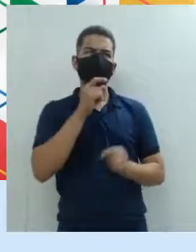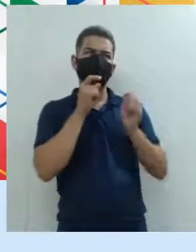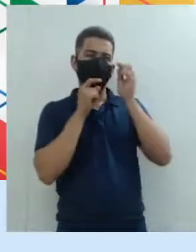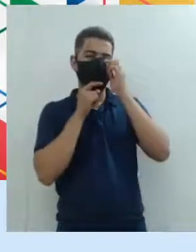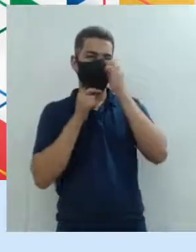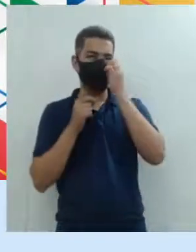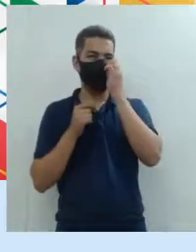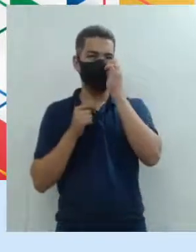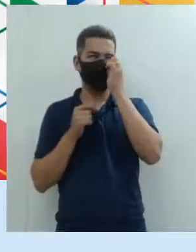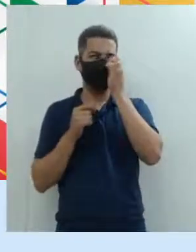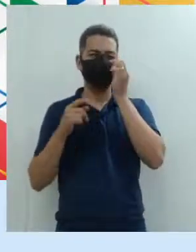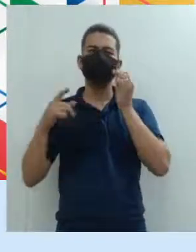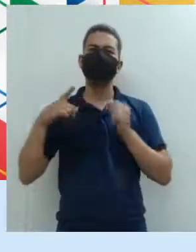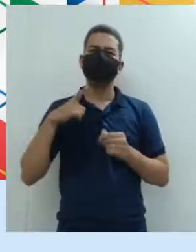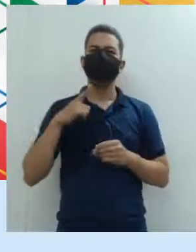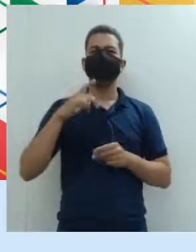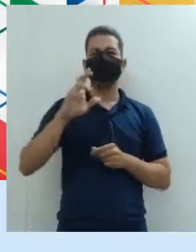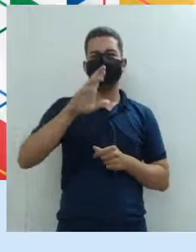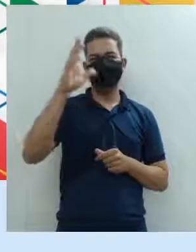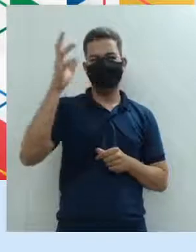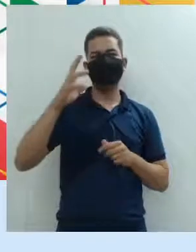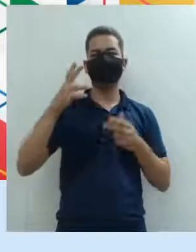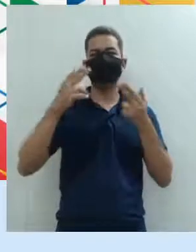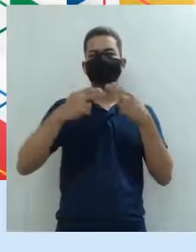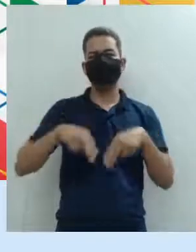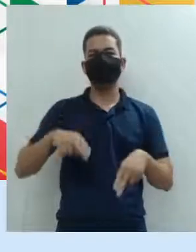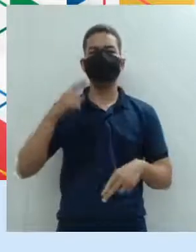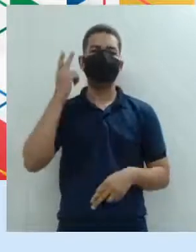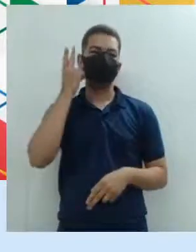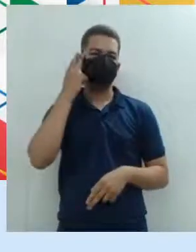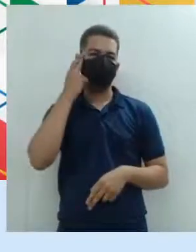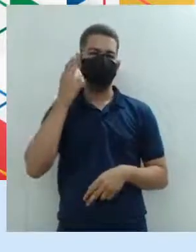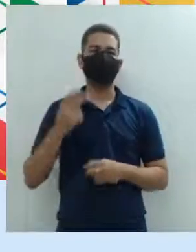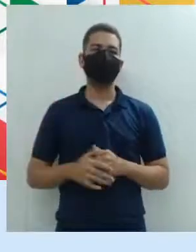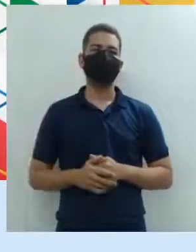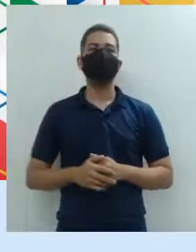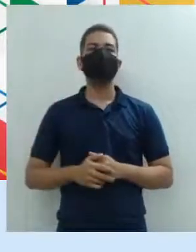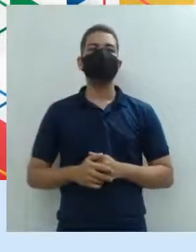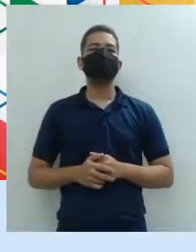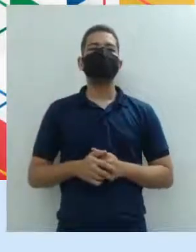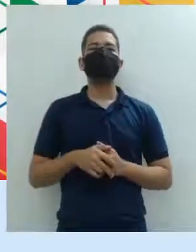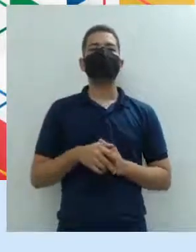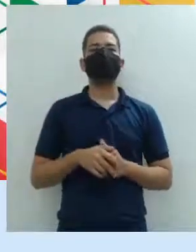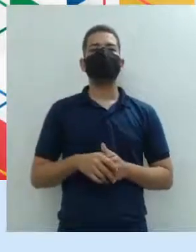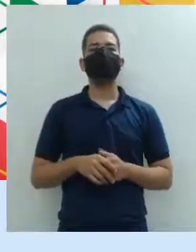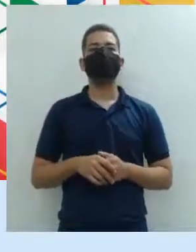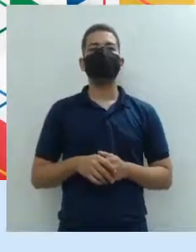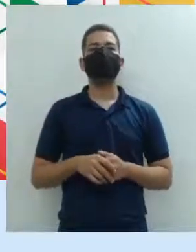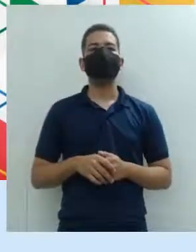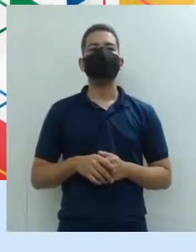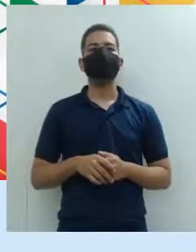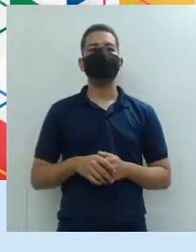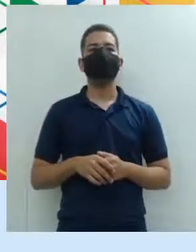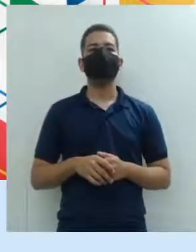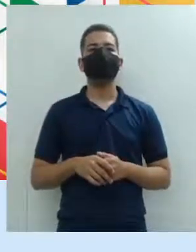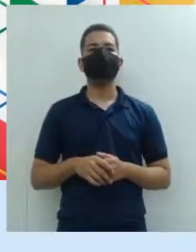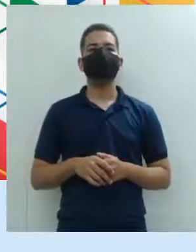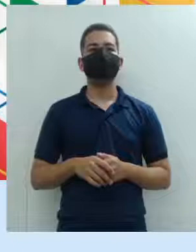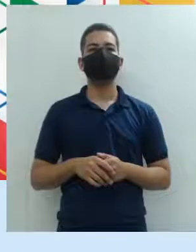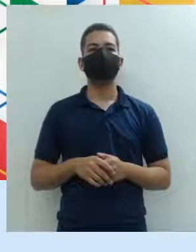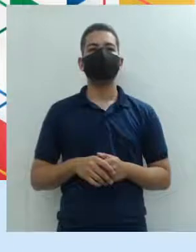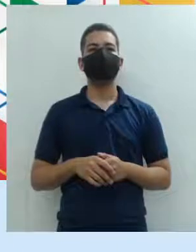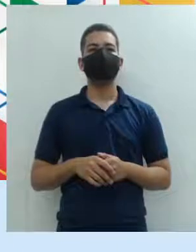está mais frio. É assim que acontece naturalmente. Então, normalmente é essa situação aí que a gente observa.